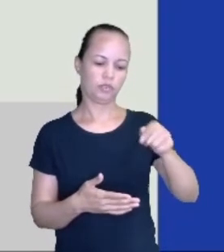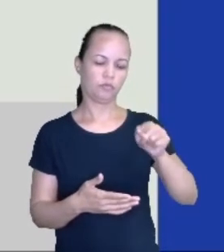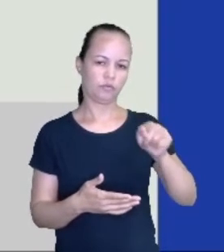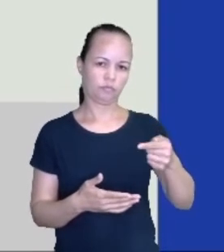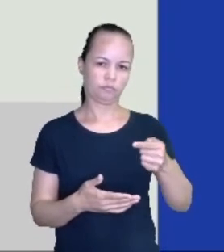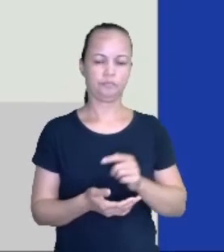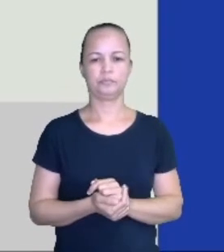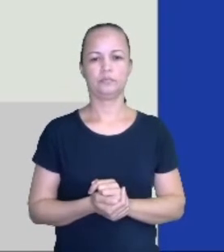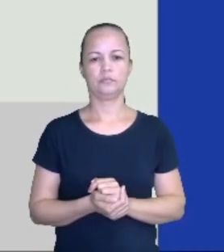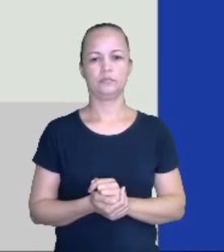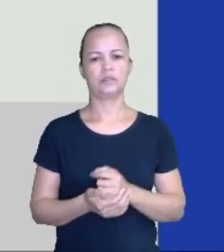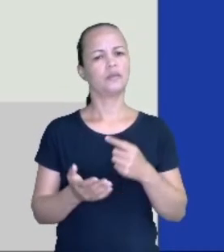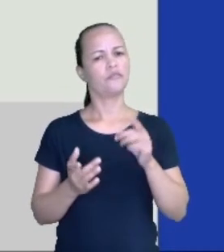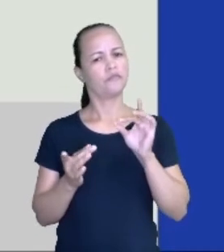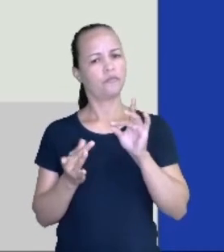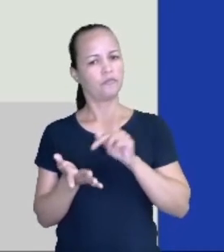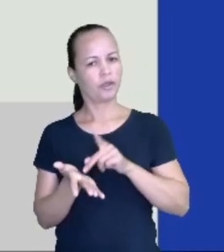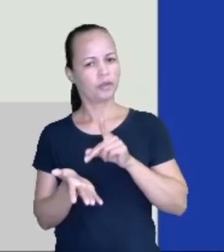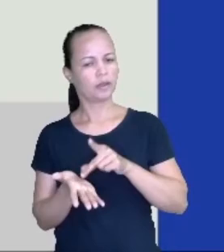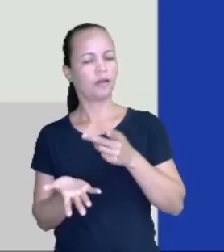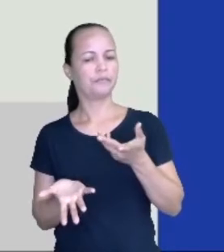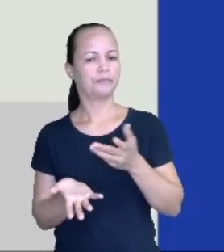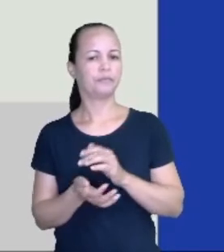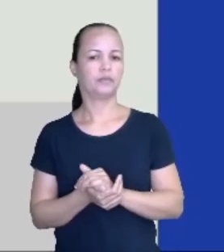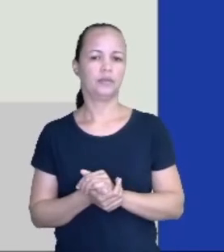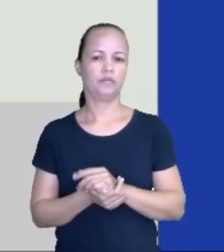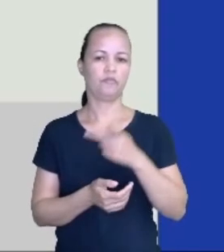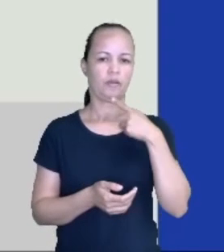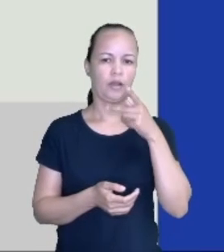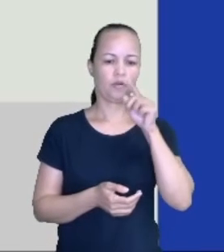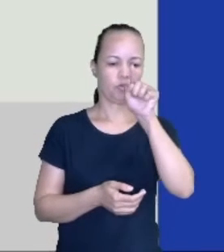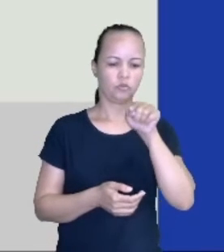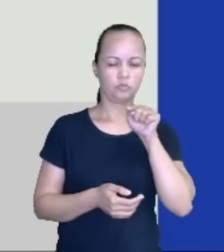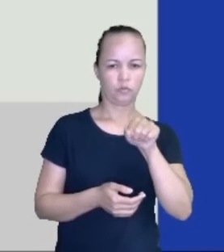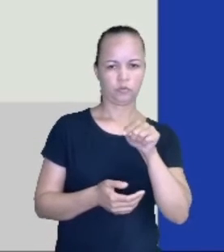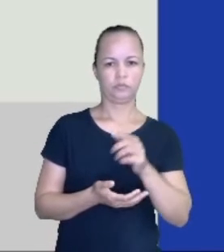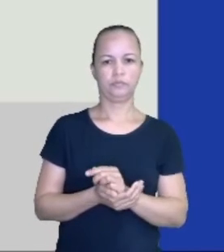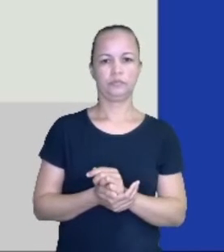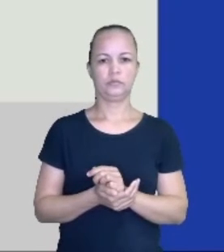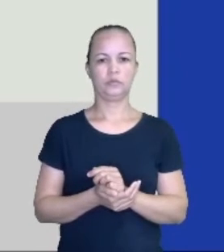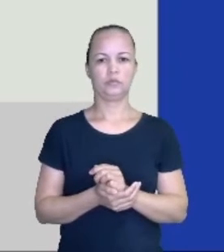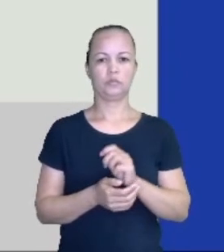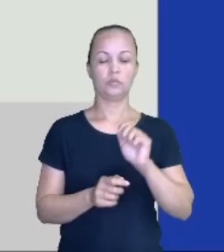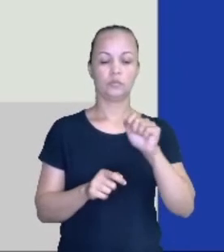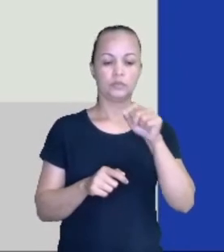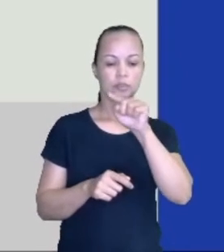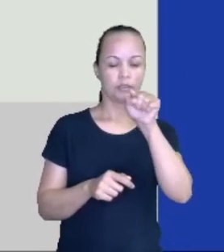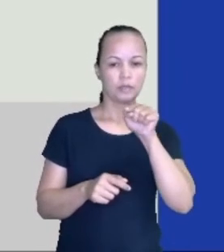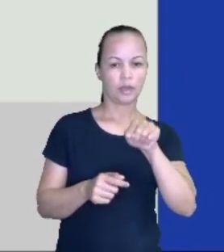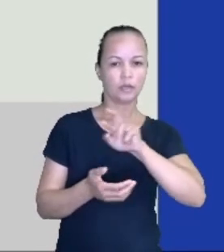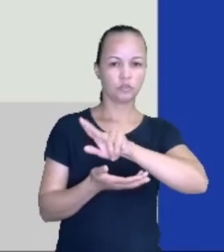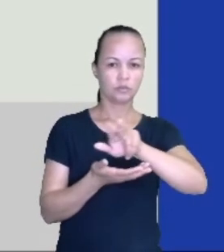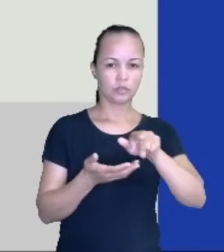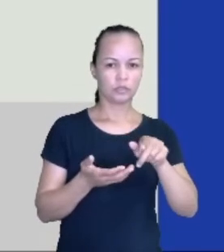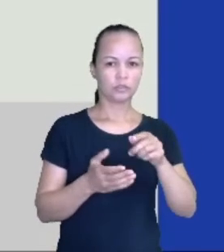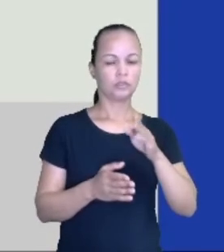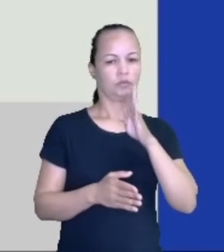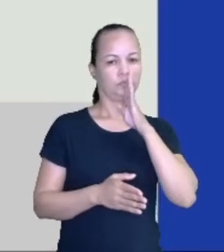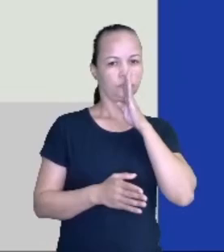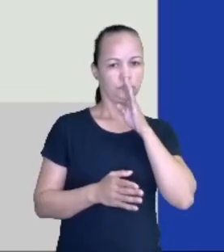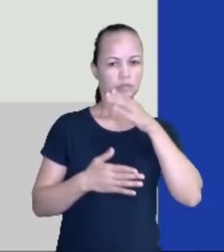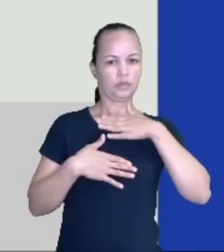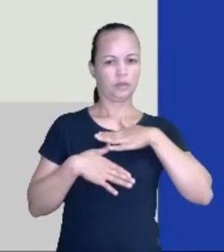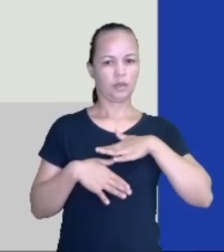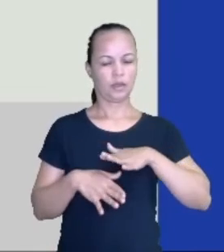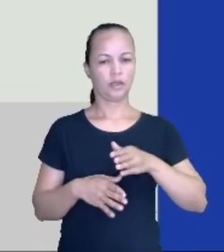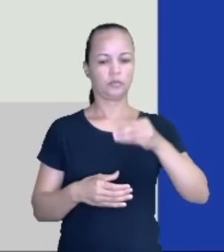vírgula. Concordo, disse o ponto de exclamação. O certo seria: os sinais de pontuação estavam quietos dentro do